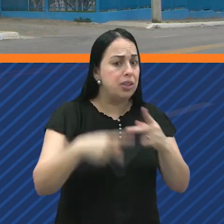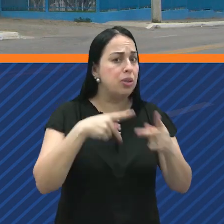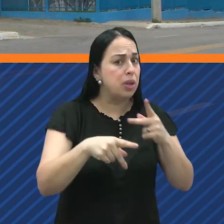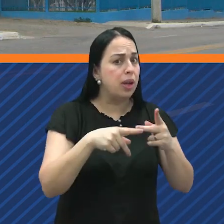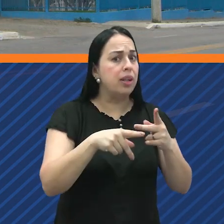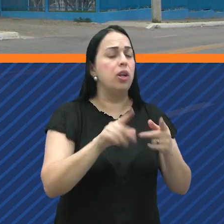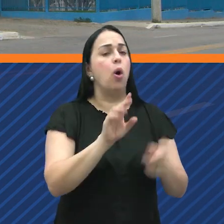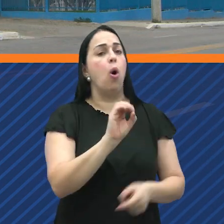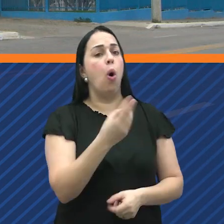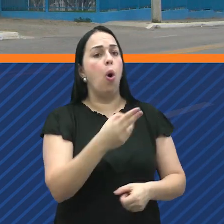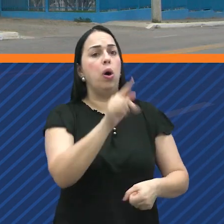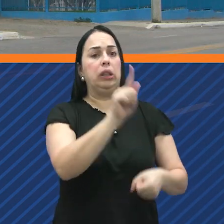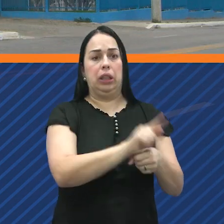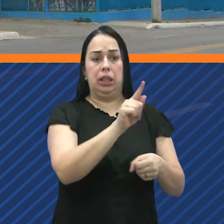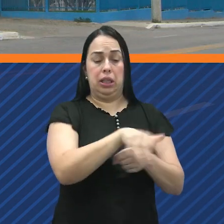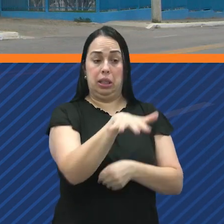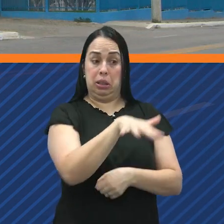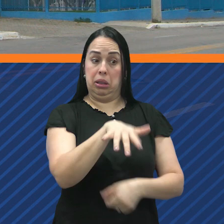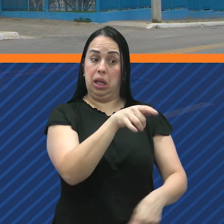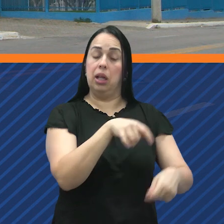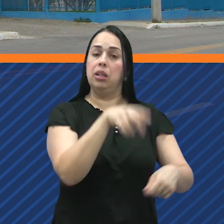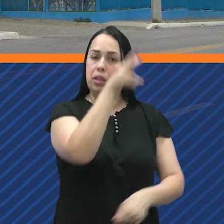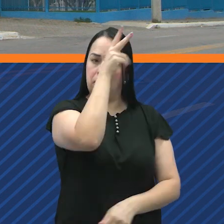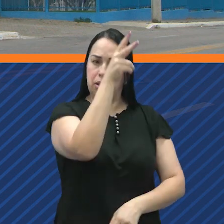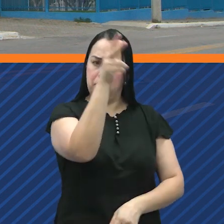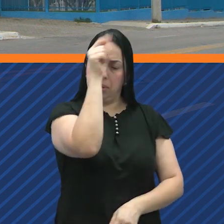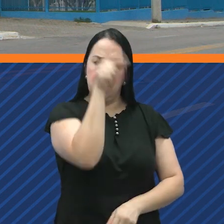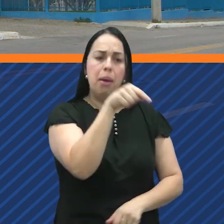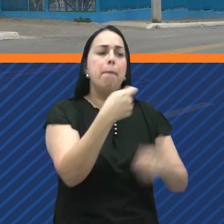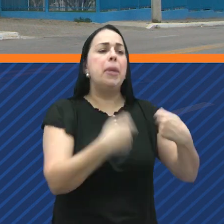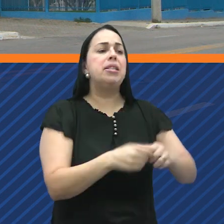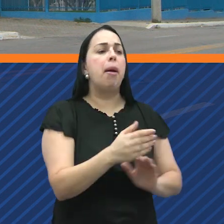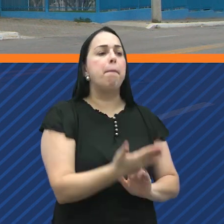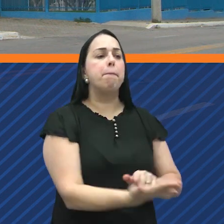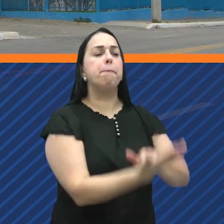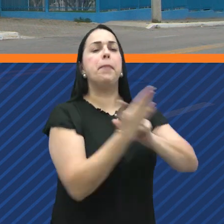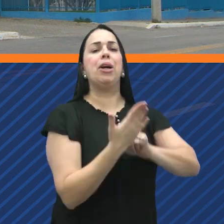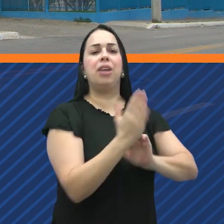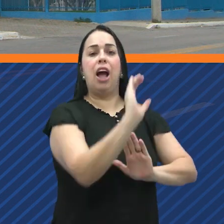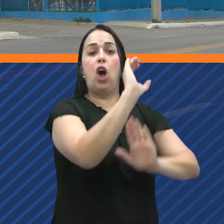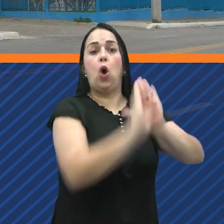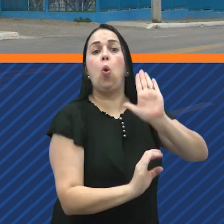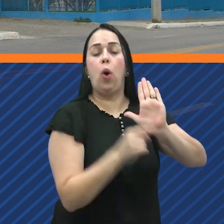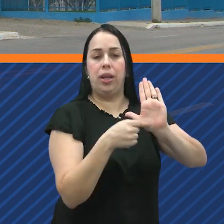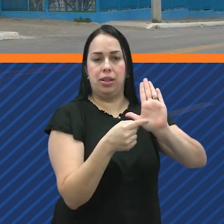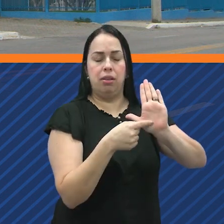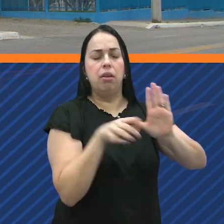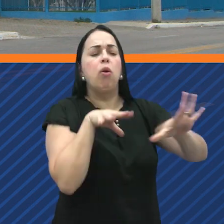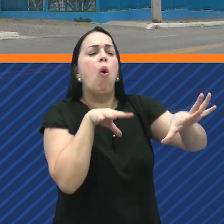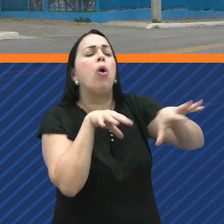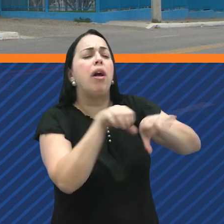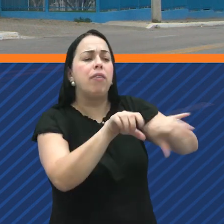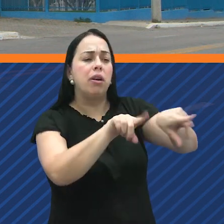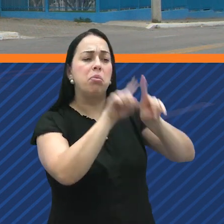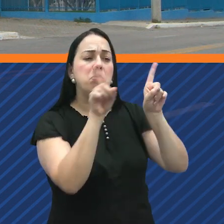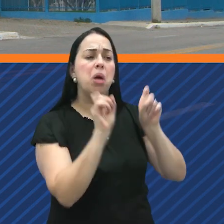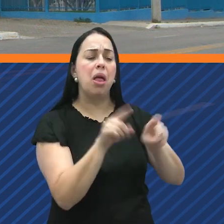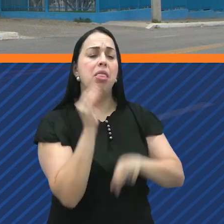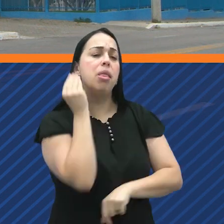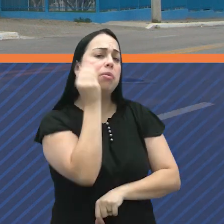municipais e gestores de órgãos da administração indireta a partir de critérios como formação